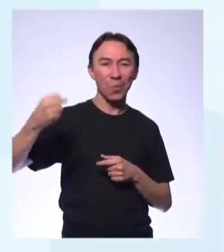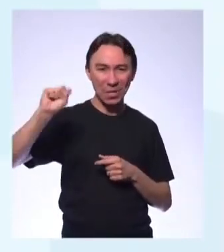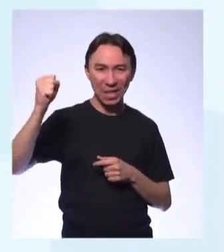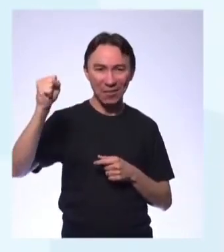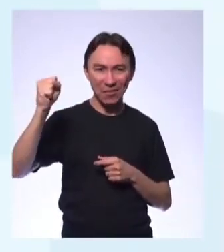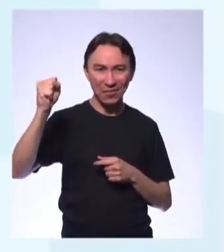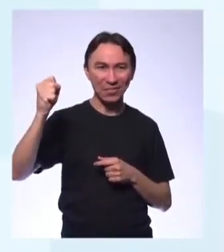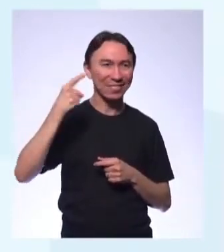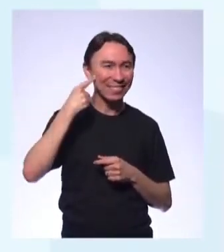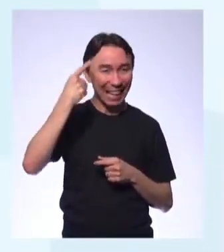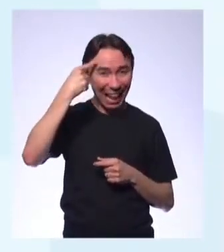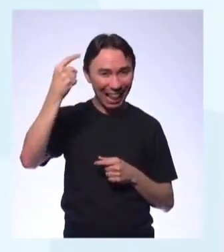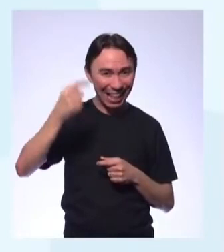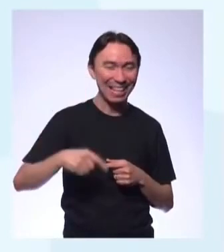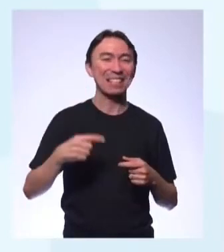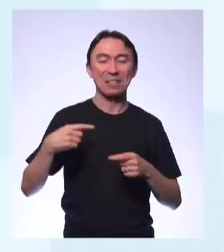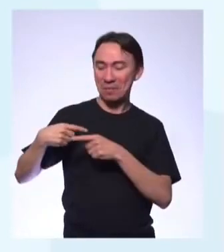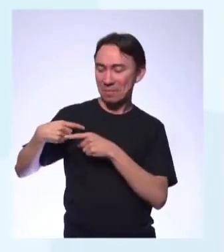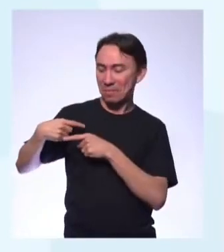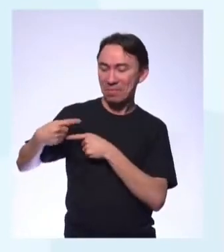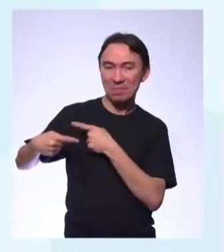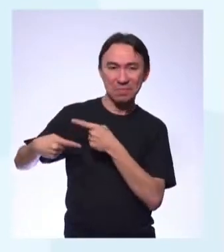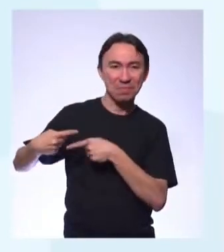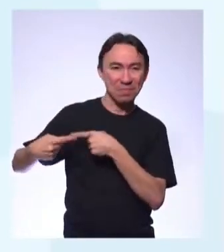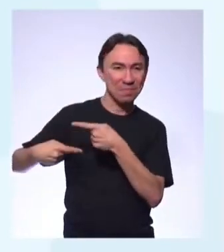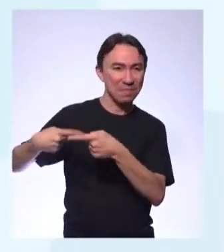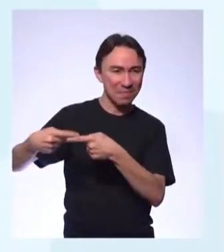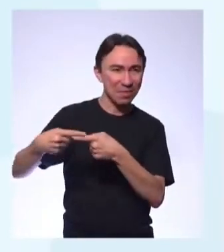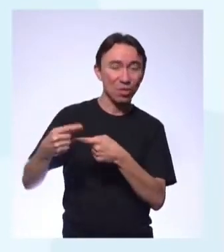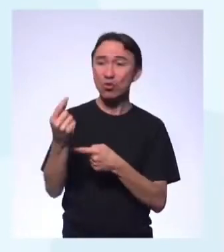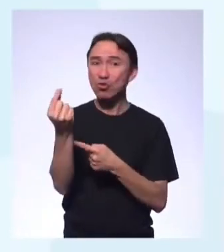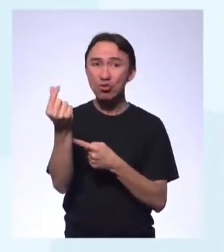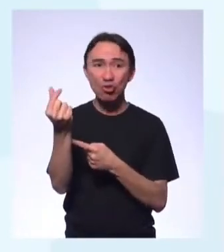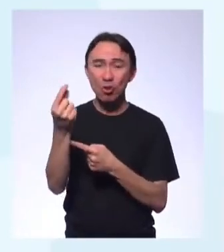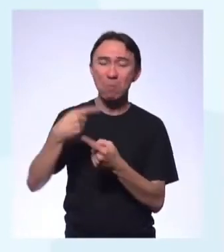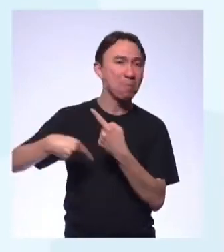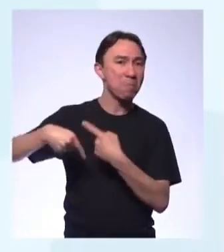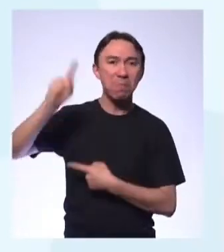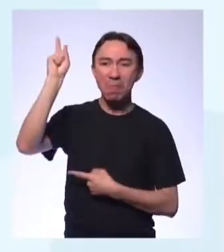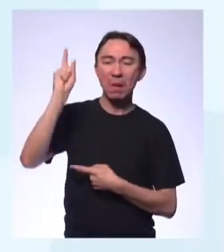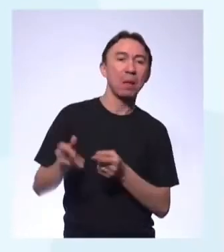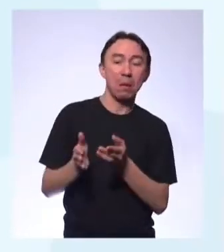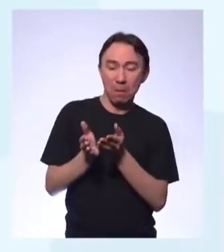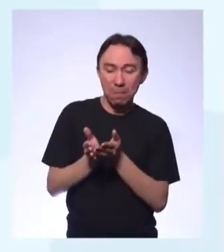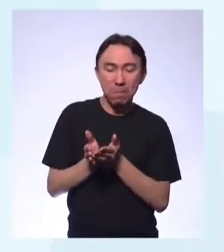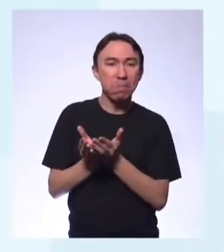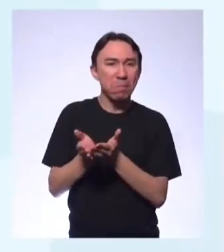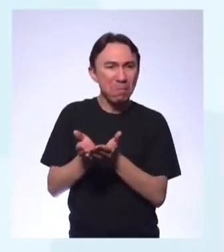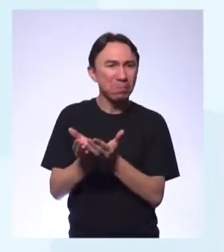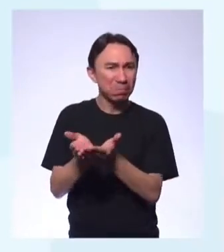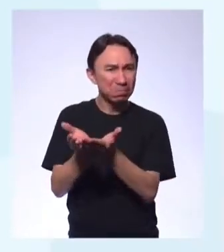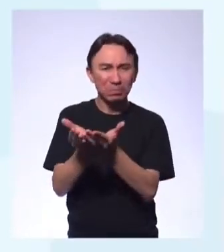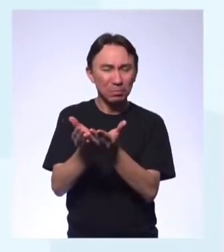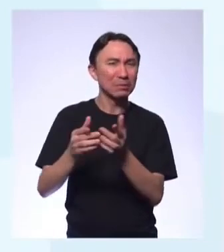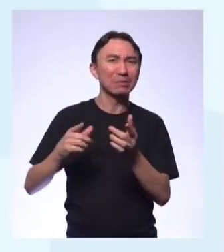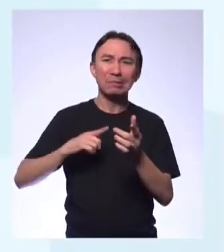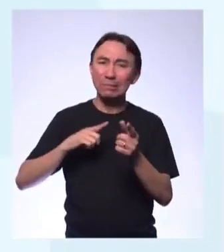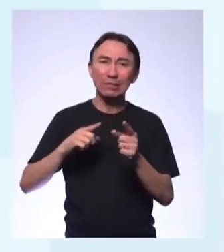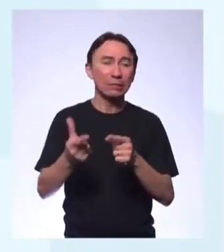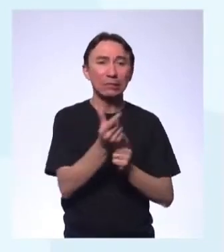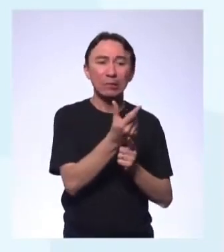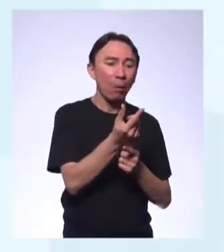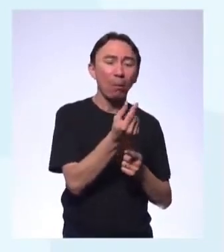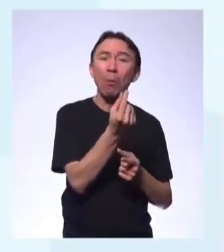dinastia Tudor, a marinha mercante inglesa, o comércio, né, foi muito fortalecido,